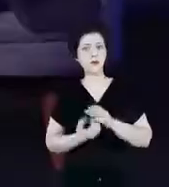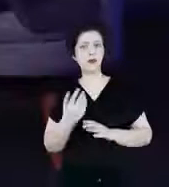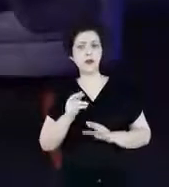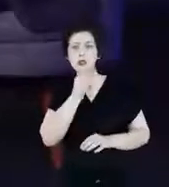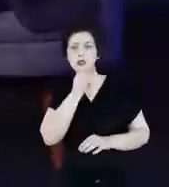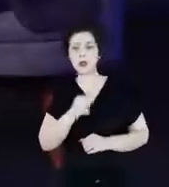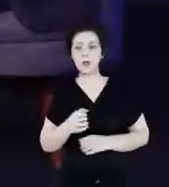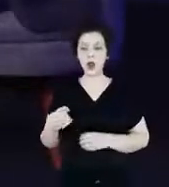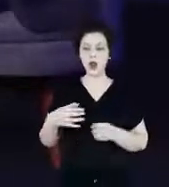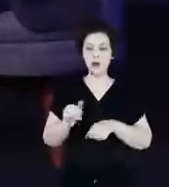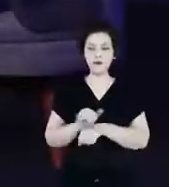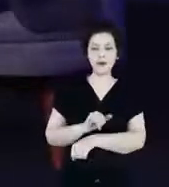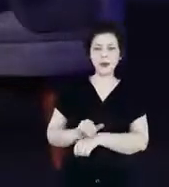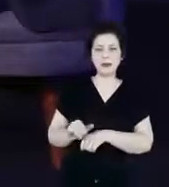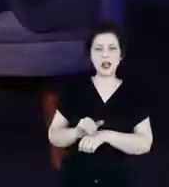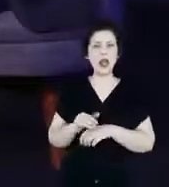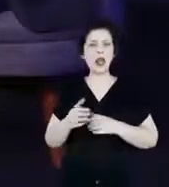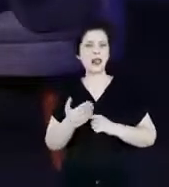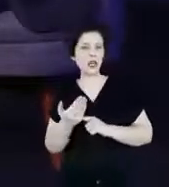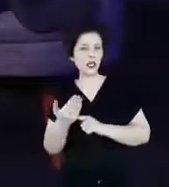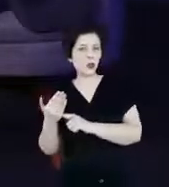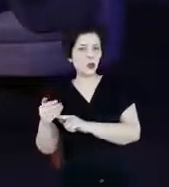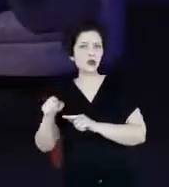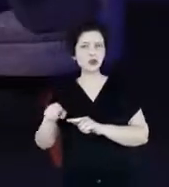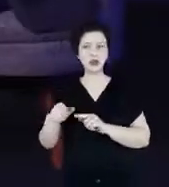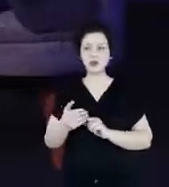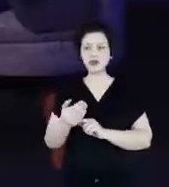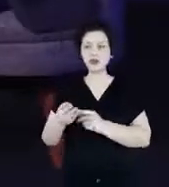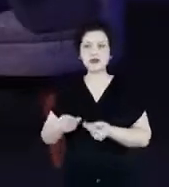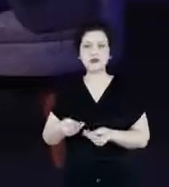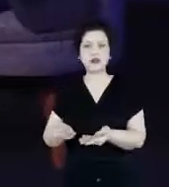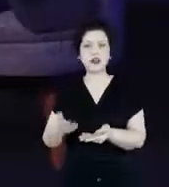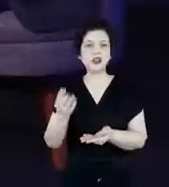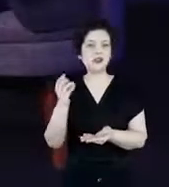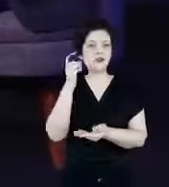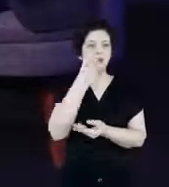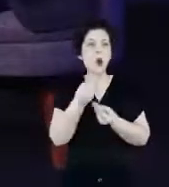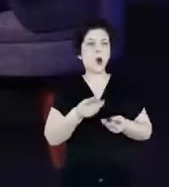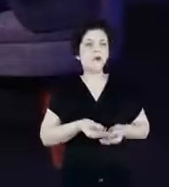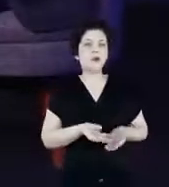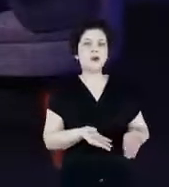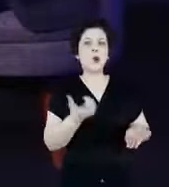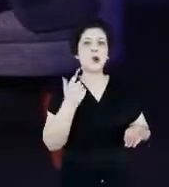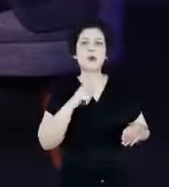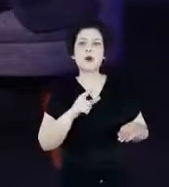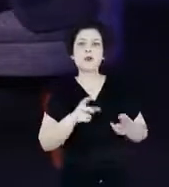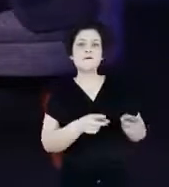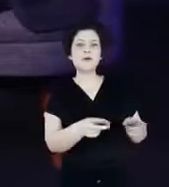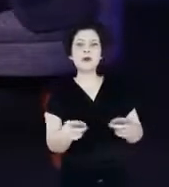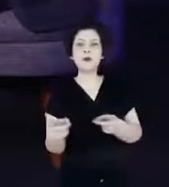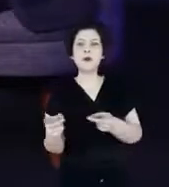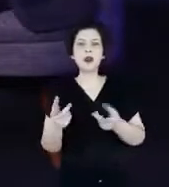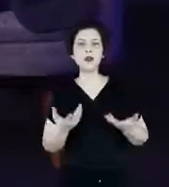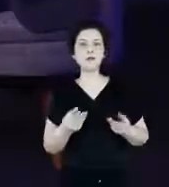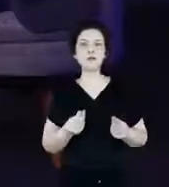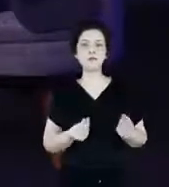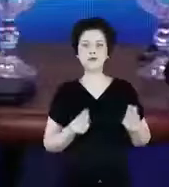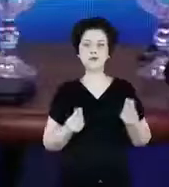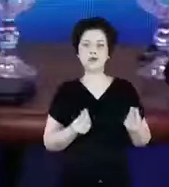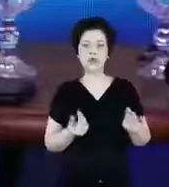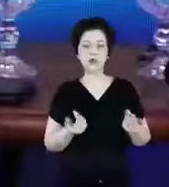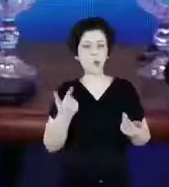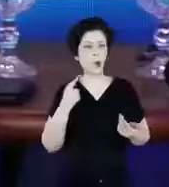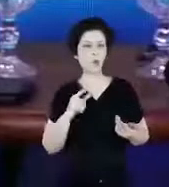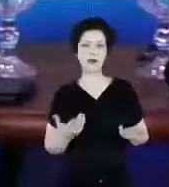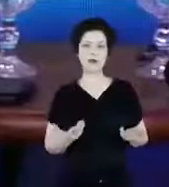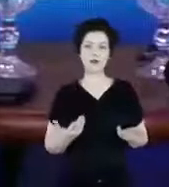novas fontes de matriz e você tem dificuldade, inclusive, de inseri-las no sistema de integração nacional. Então, eu